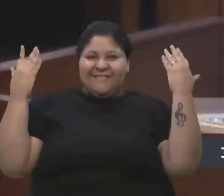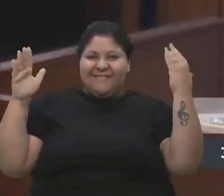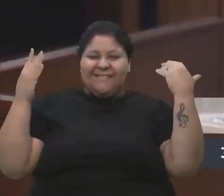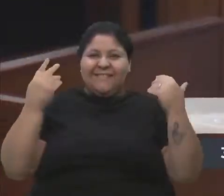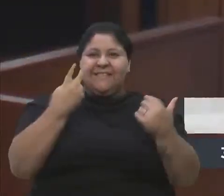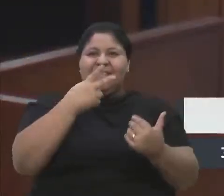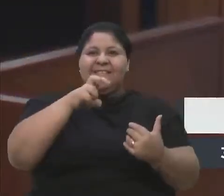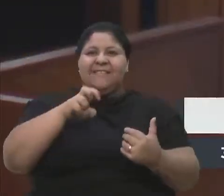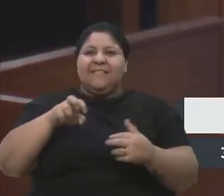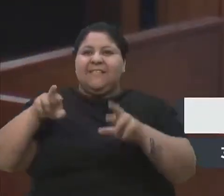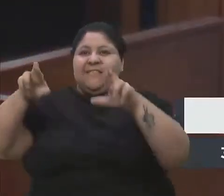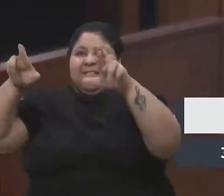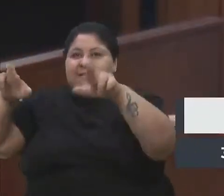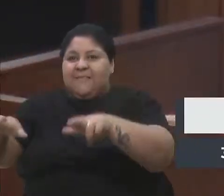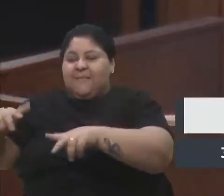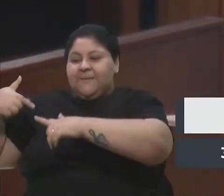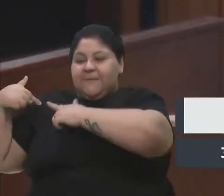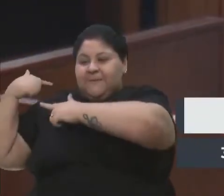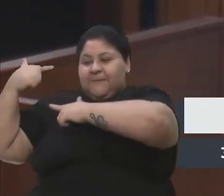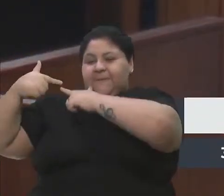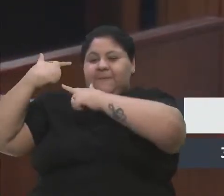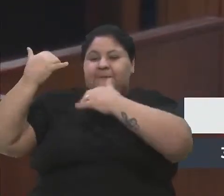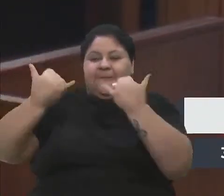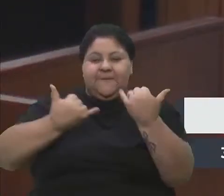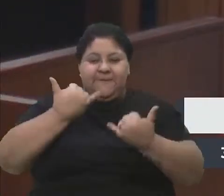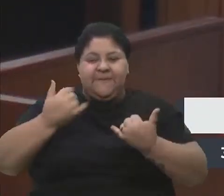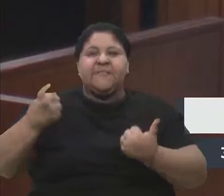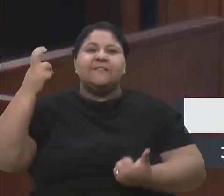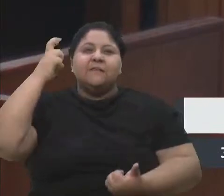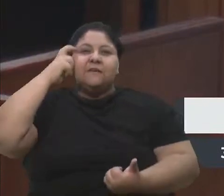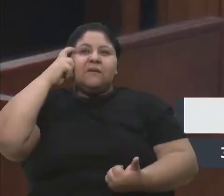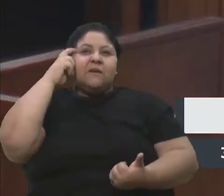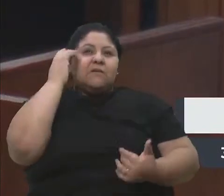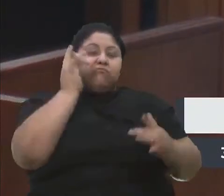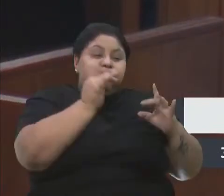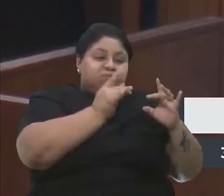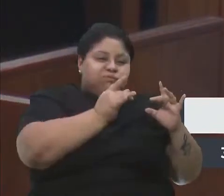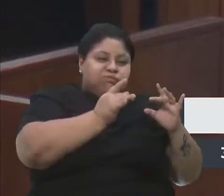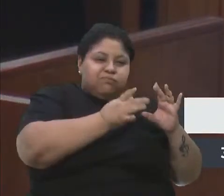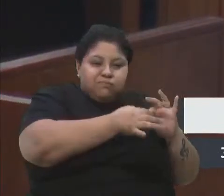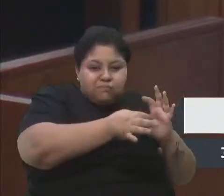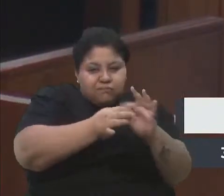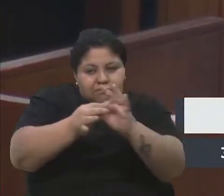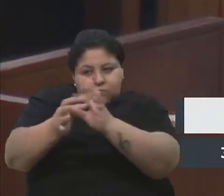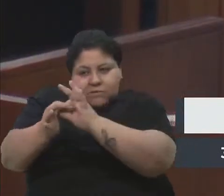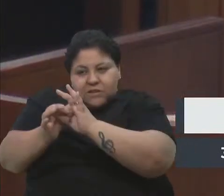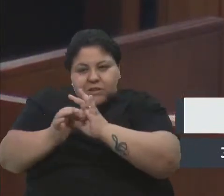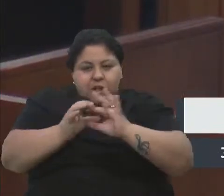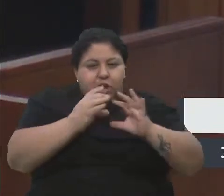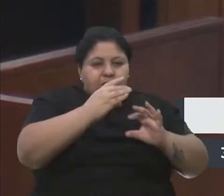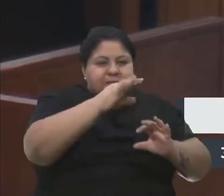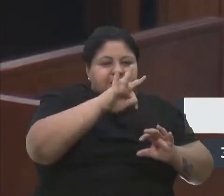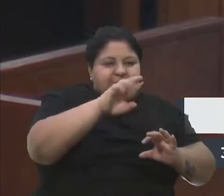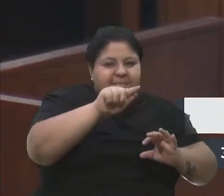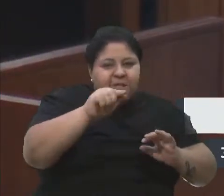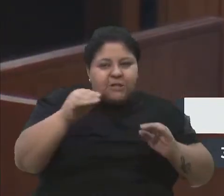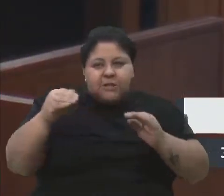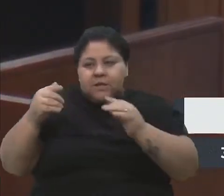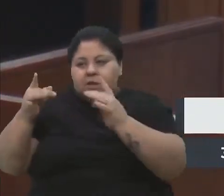Região Tradicionalista, que a gincana cultural e essa junção dos CTGs com as escolas se mantenha